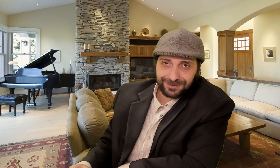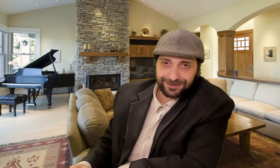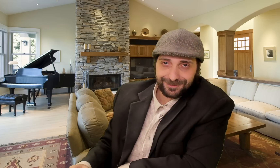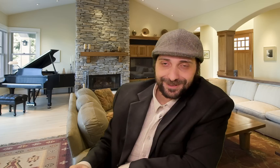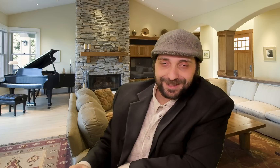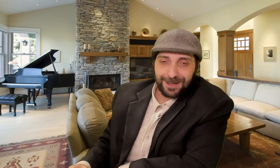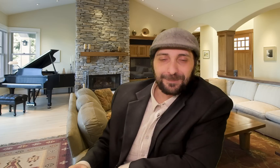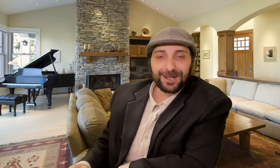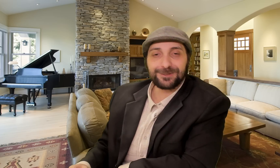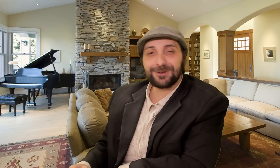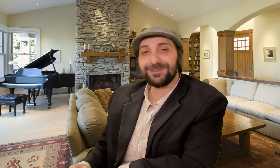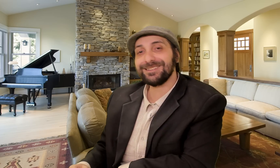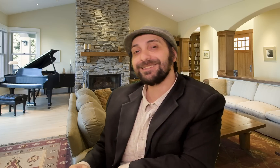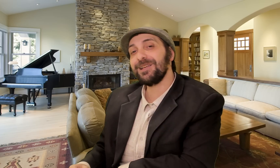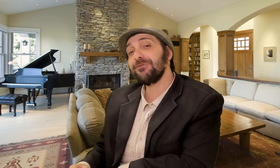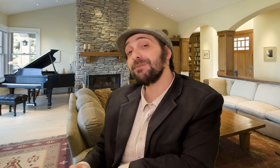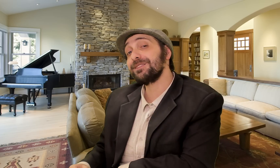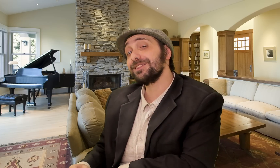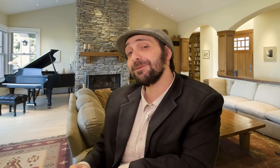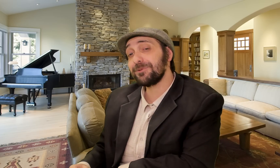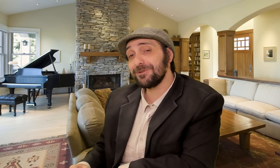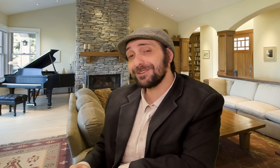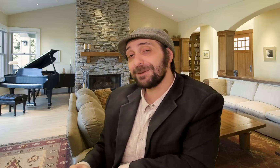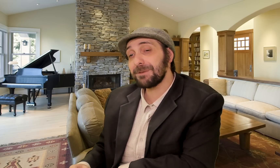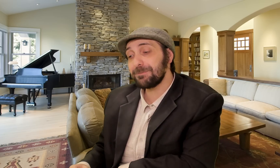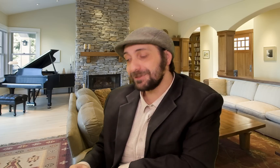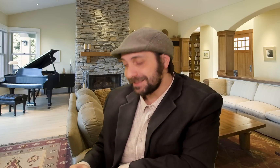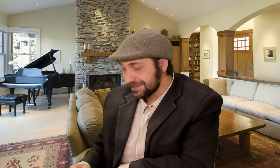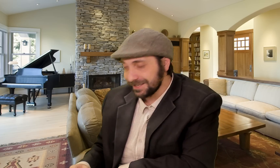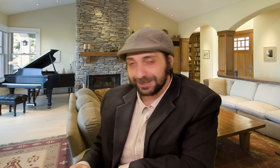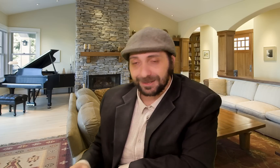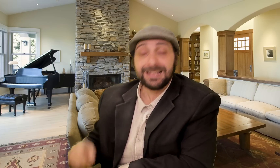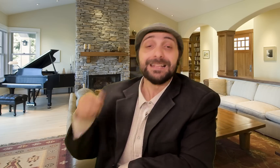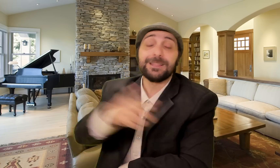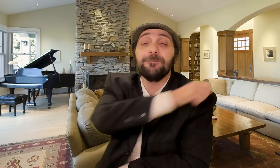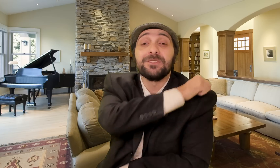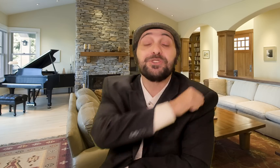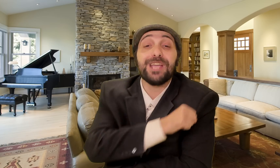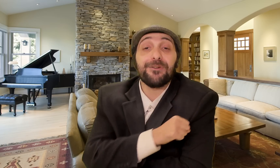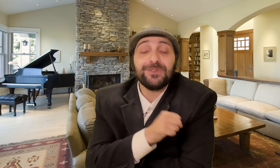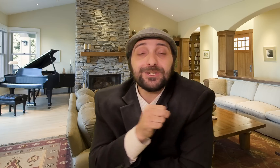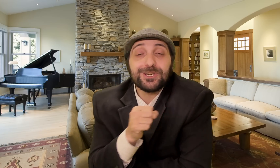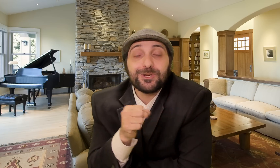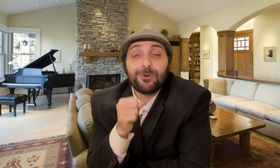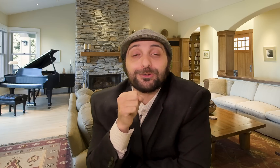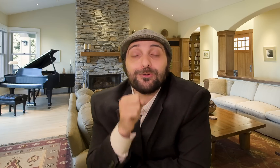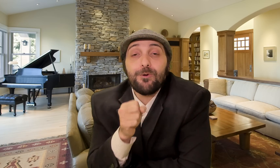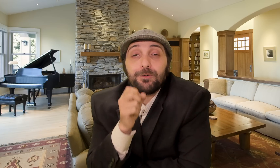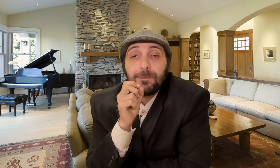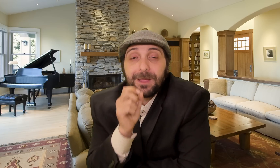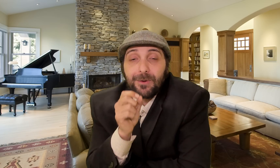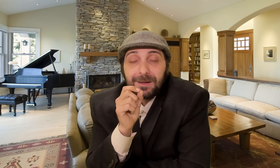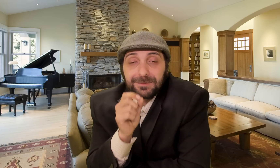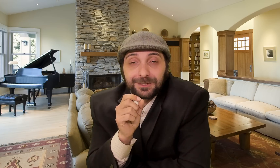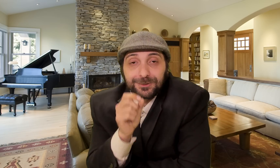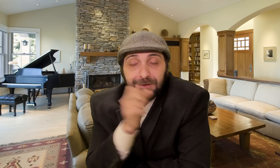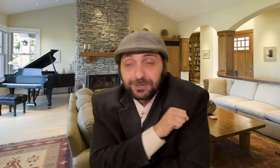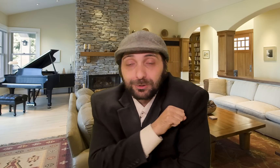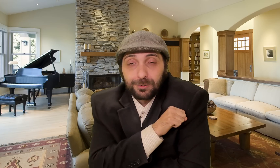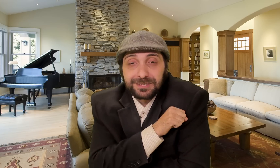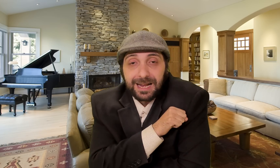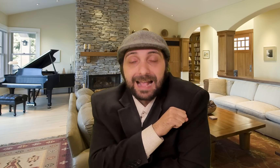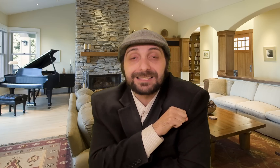dizendo pessoal do STF metendo a bronca para poder estar certo então dia 20 de outubro meu amigo